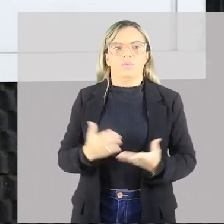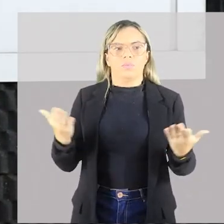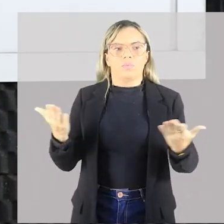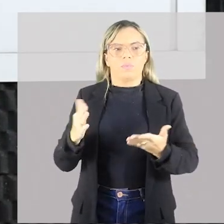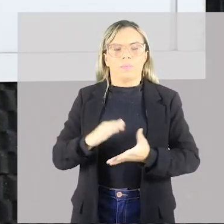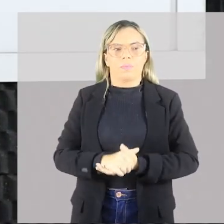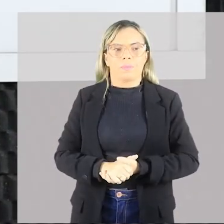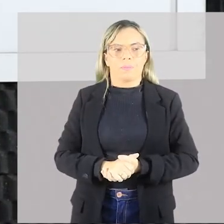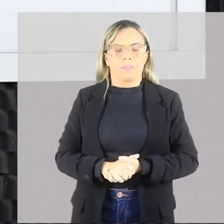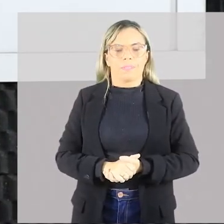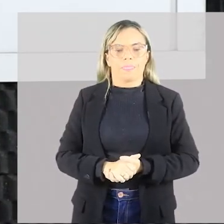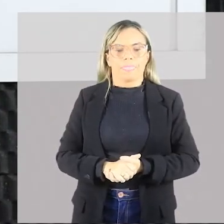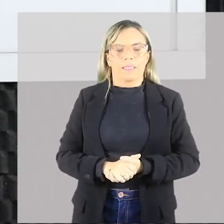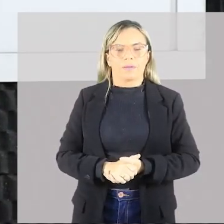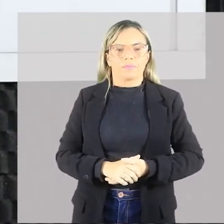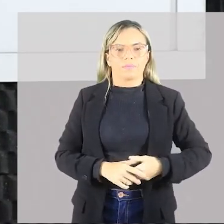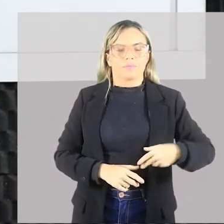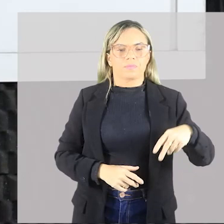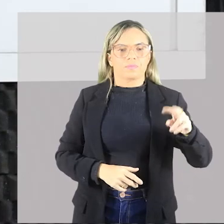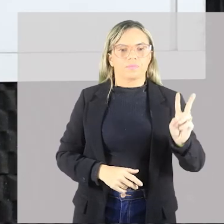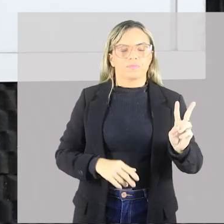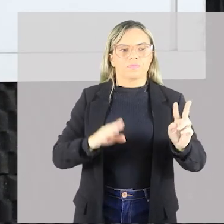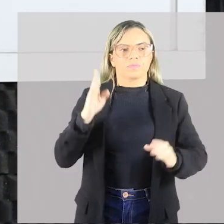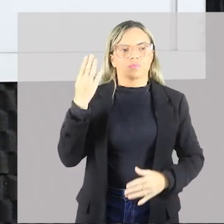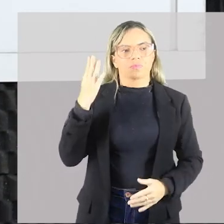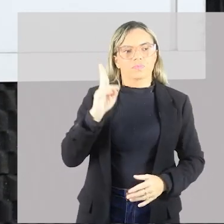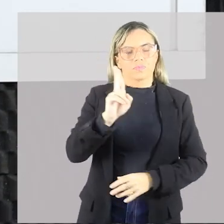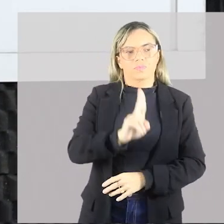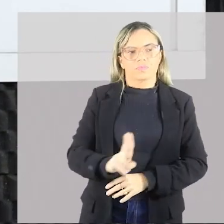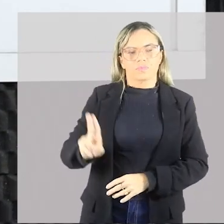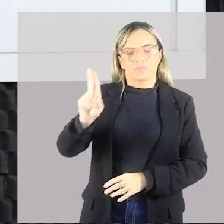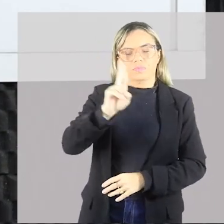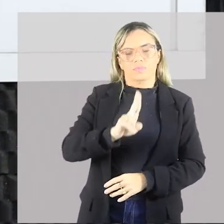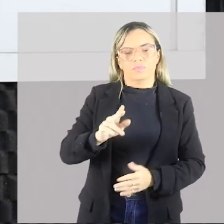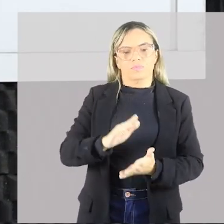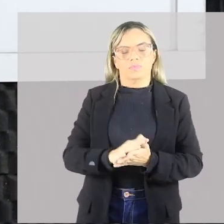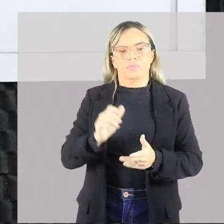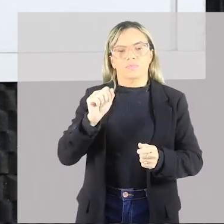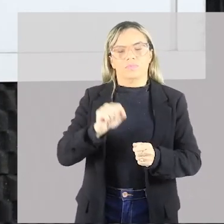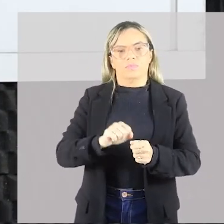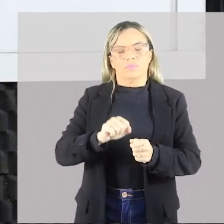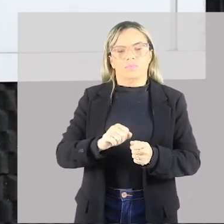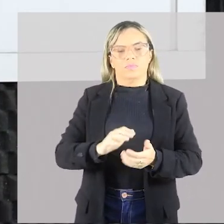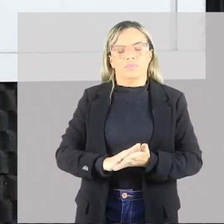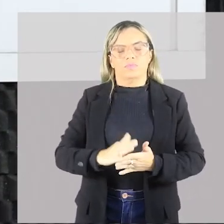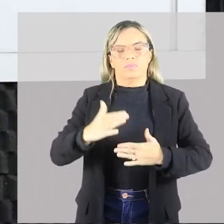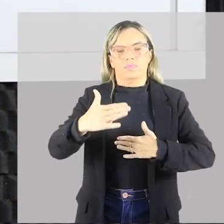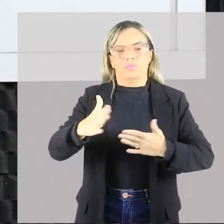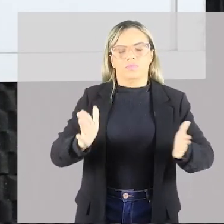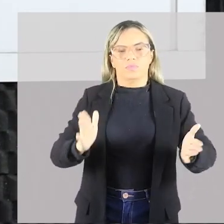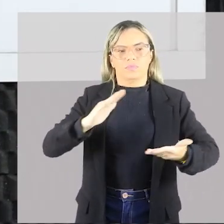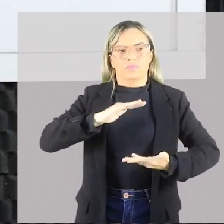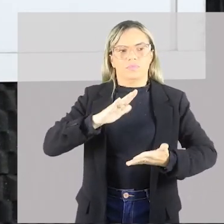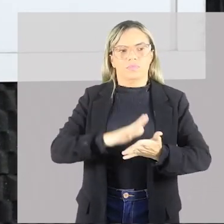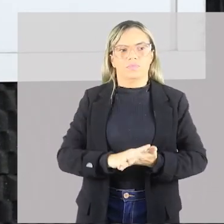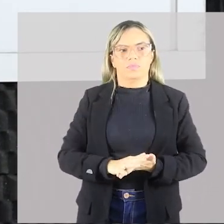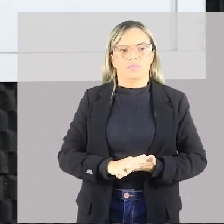o volume da madeira usado para você confeccionar essa caixa é